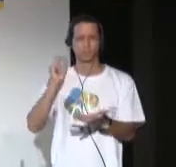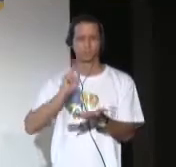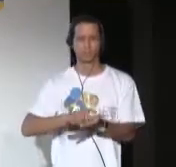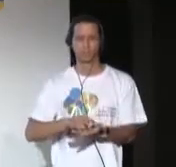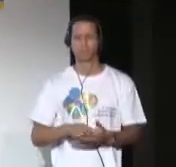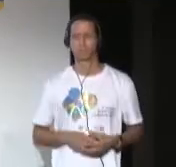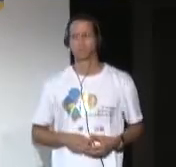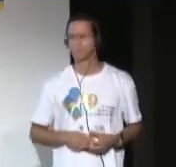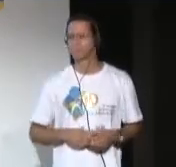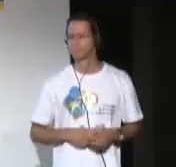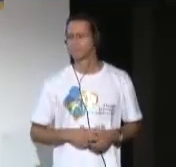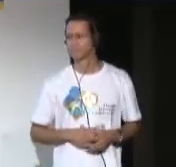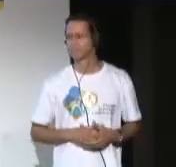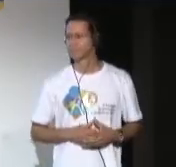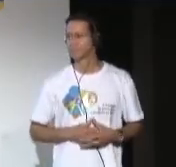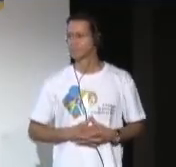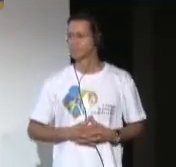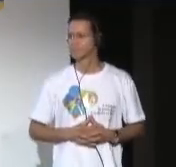mundo real.